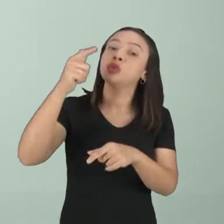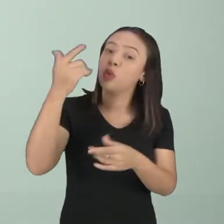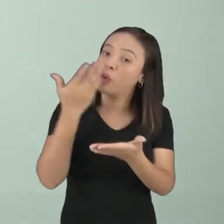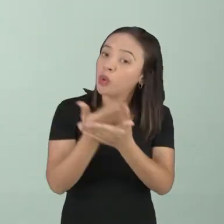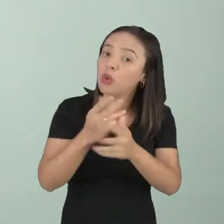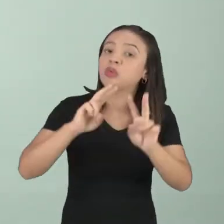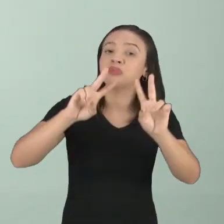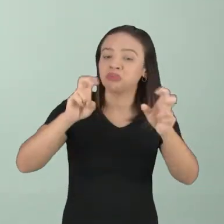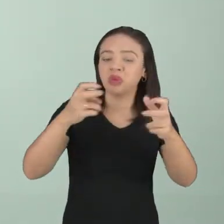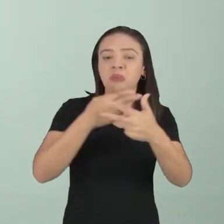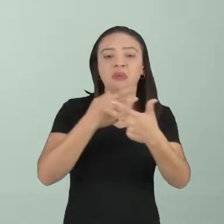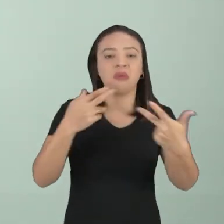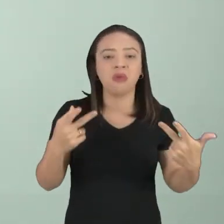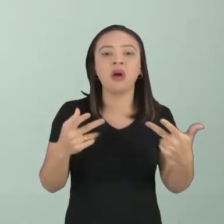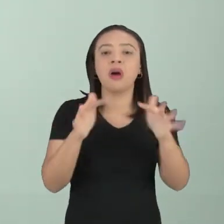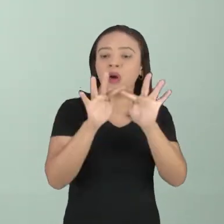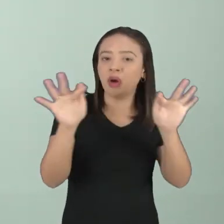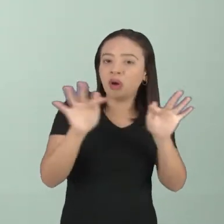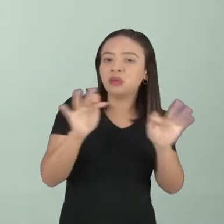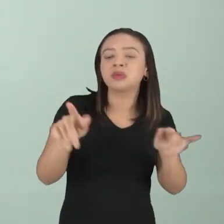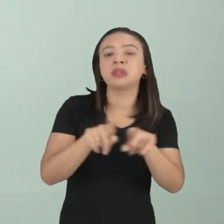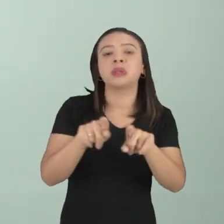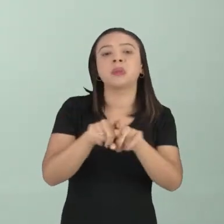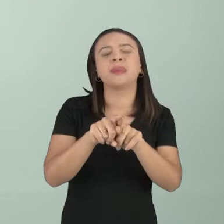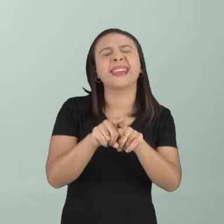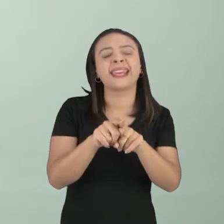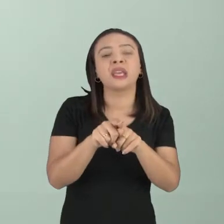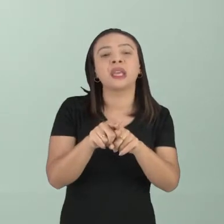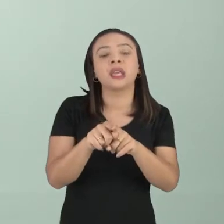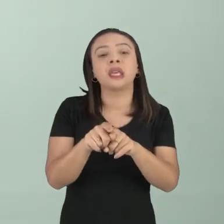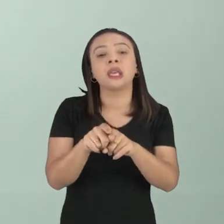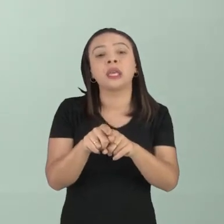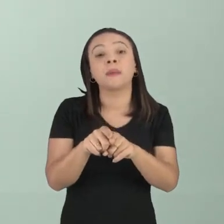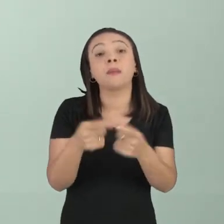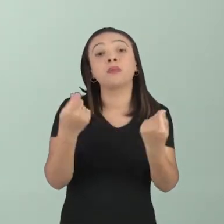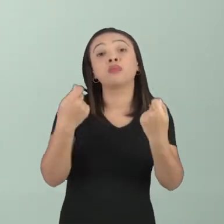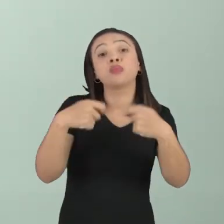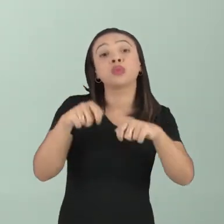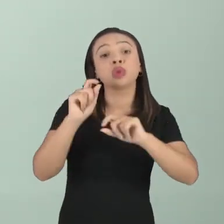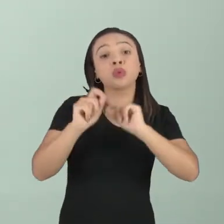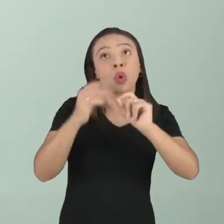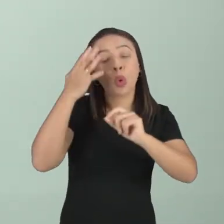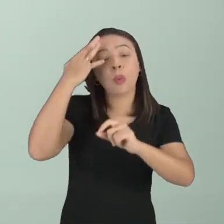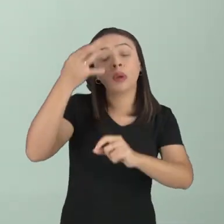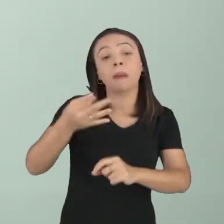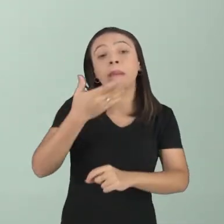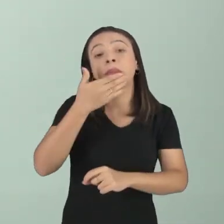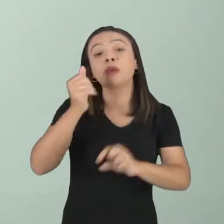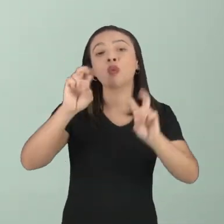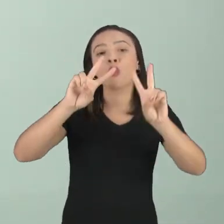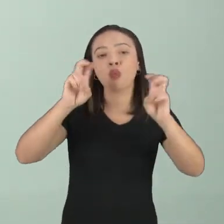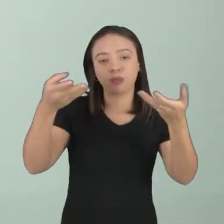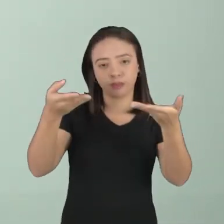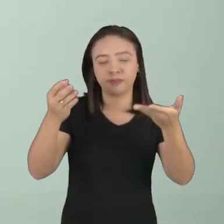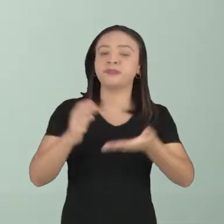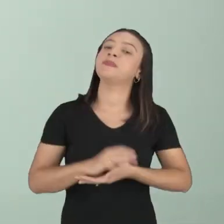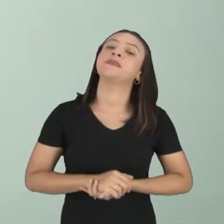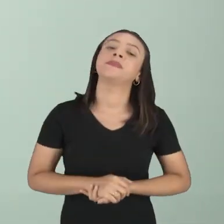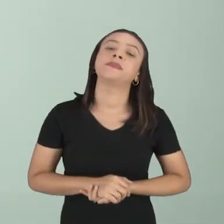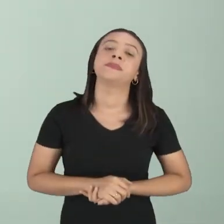também sobre orações, frase, oração e período, tá? Para que você venha compreender um pouco melhor sobre esse assunto, tá